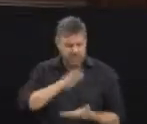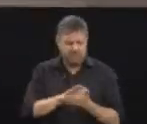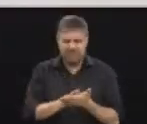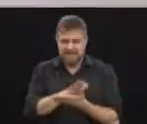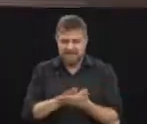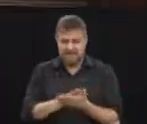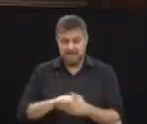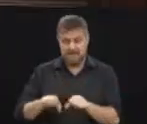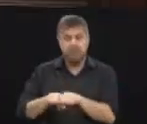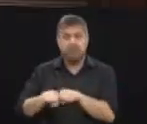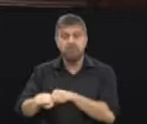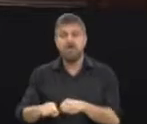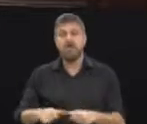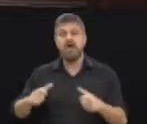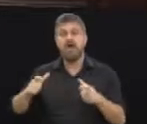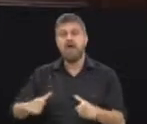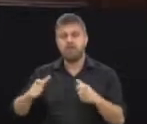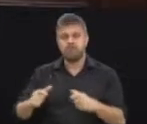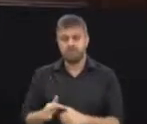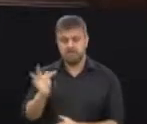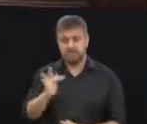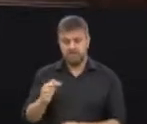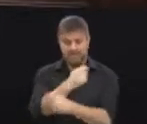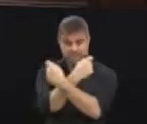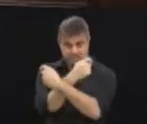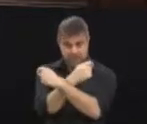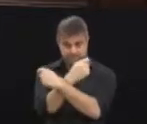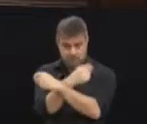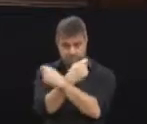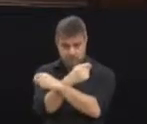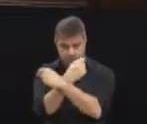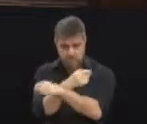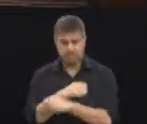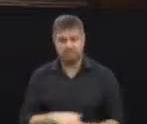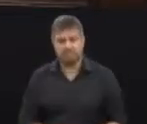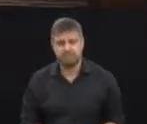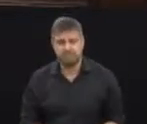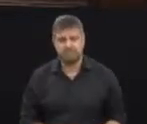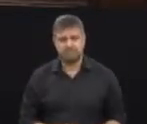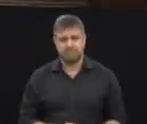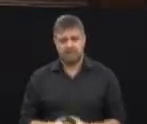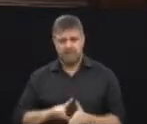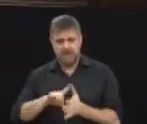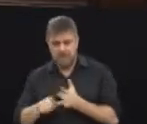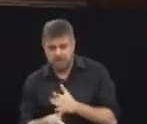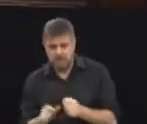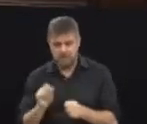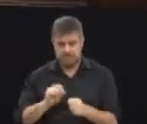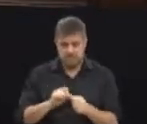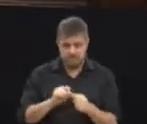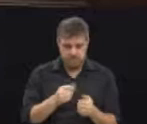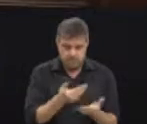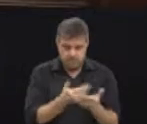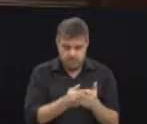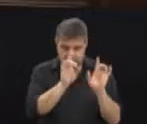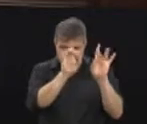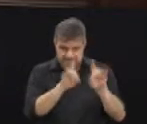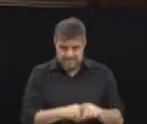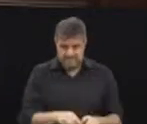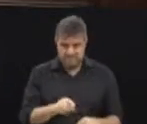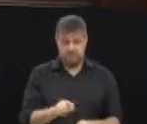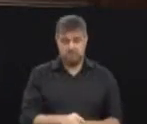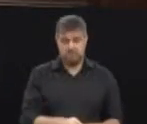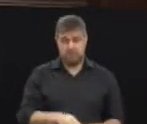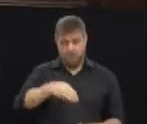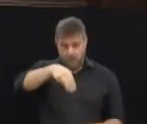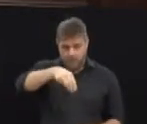forma alguma. Eu me formei na PUC, aqui em Campinas, na PUC, e fiz a residência médica no Mário Gatti,